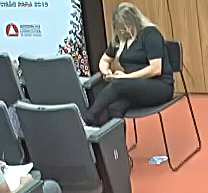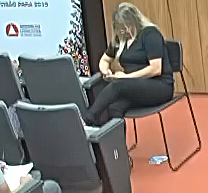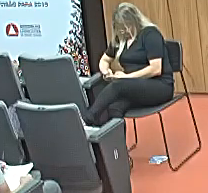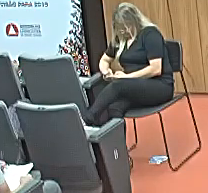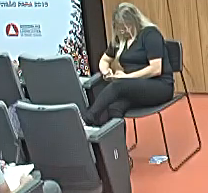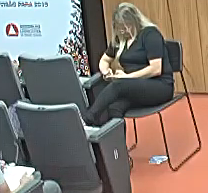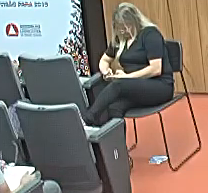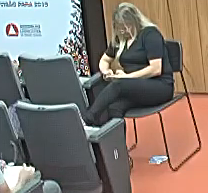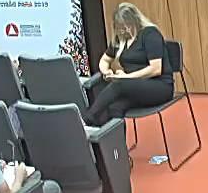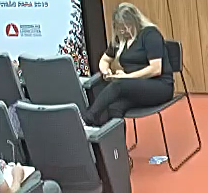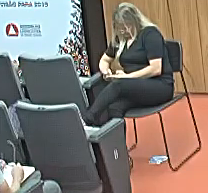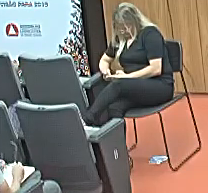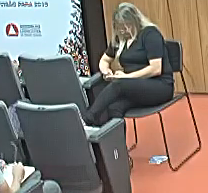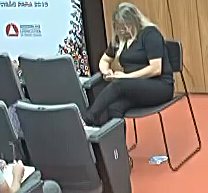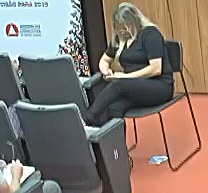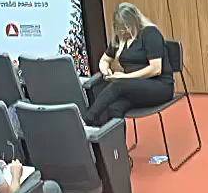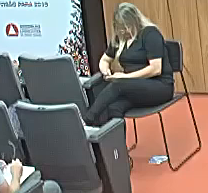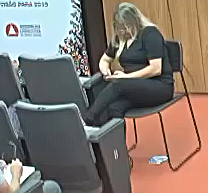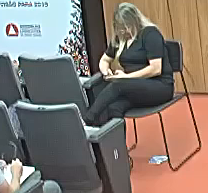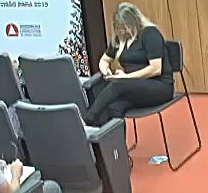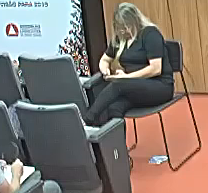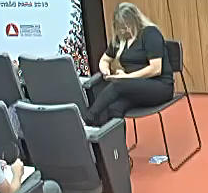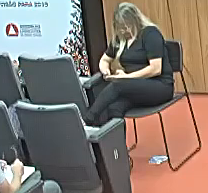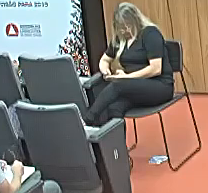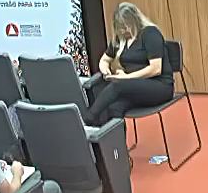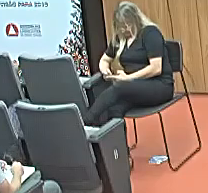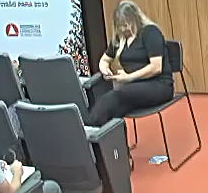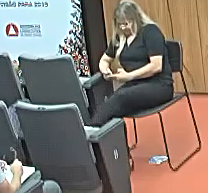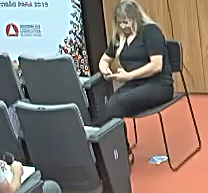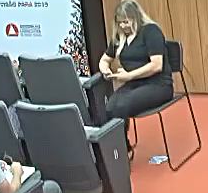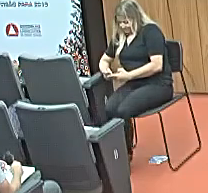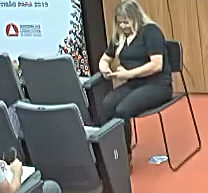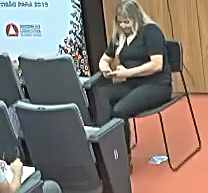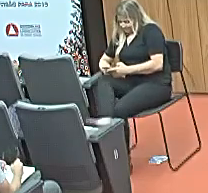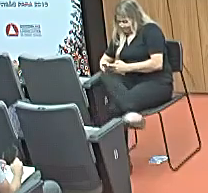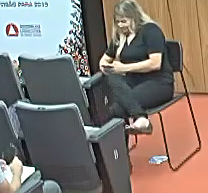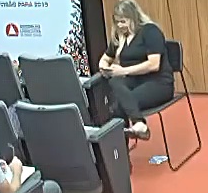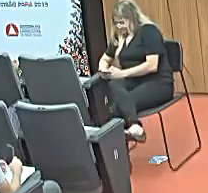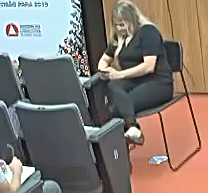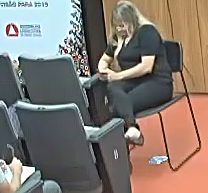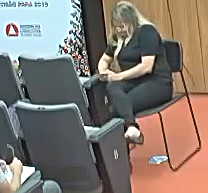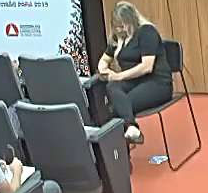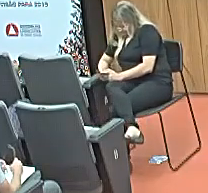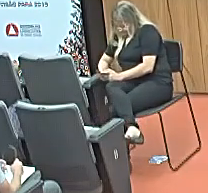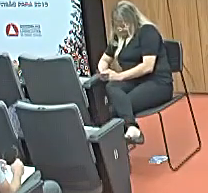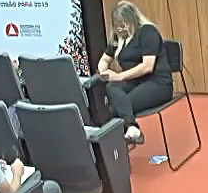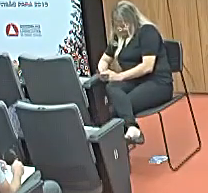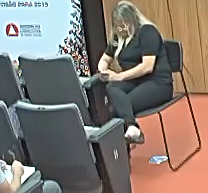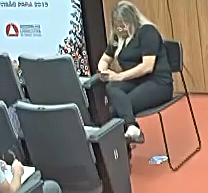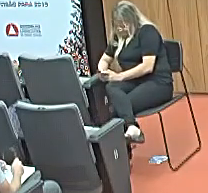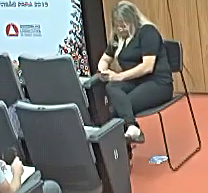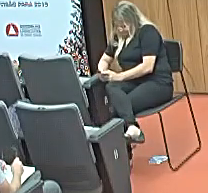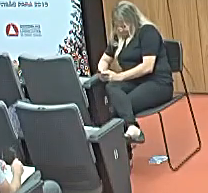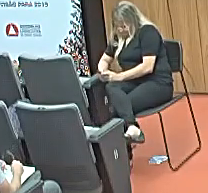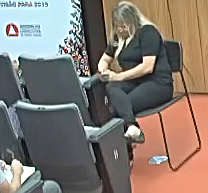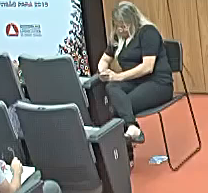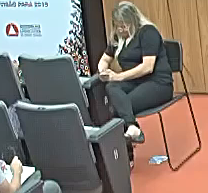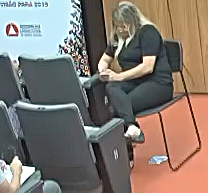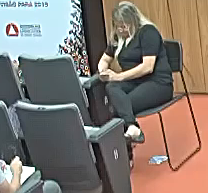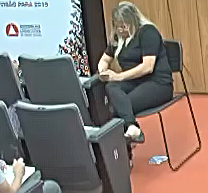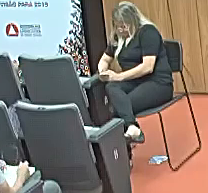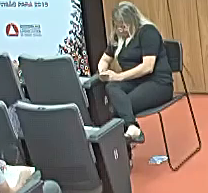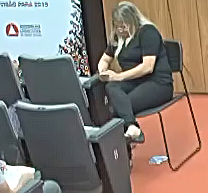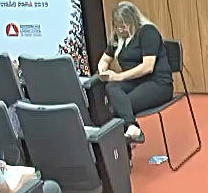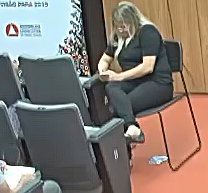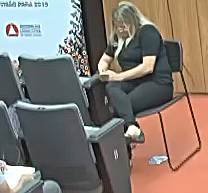edições da agre minas a gente espera que no próximo ano não seja diferente a gente tenha também um apoio pra receber um apoio financeiro para